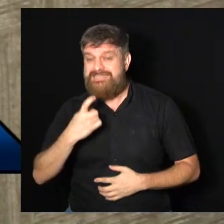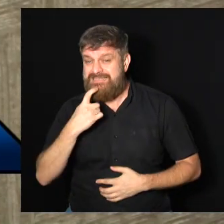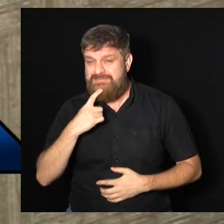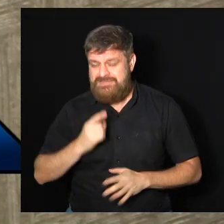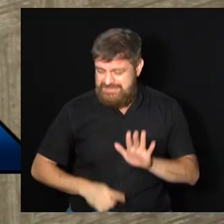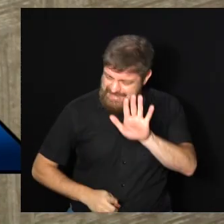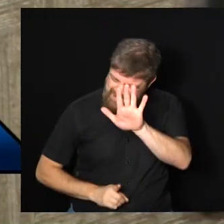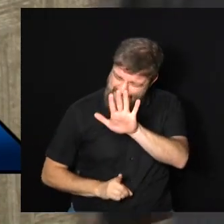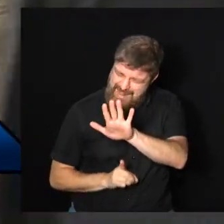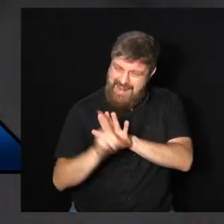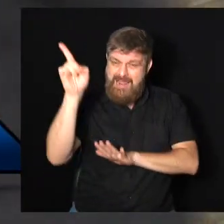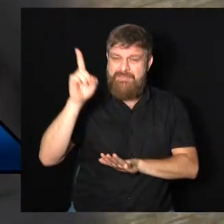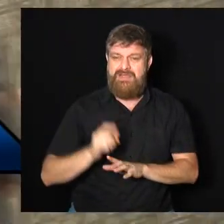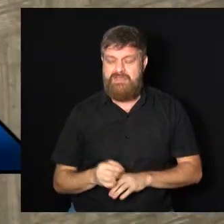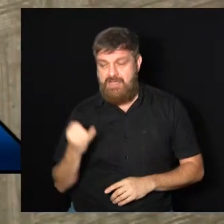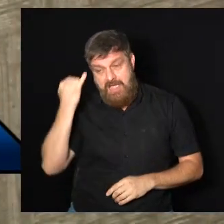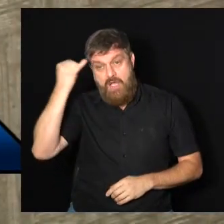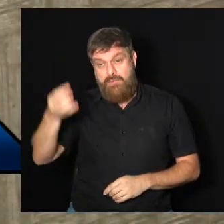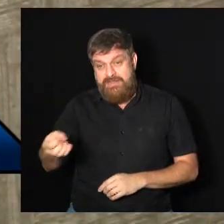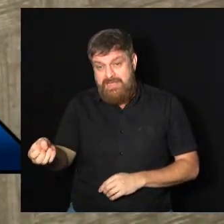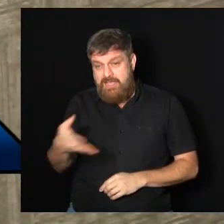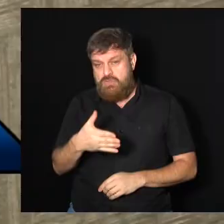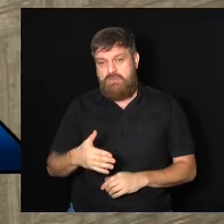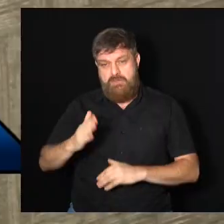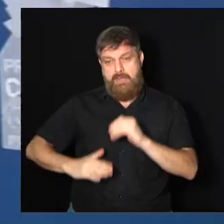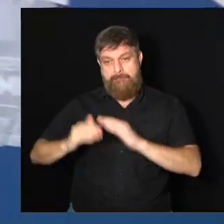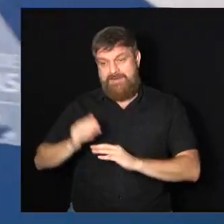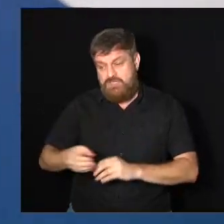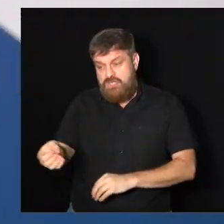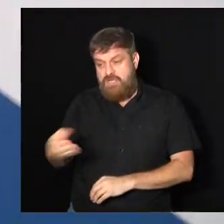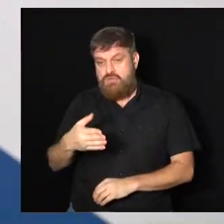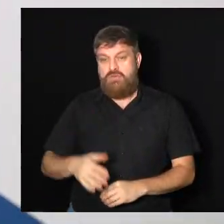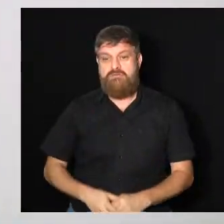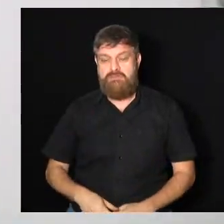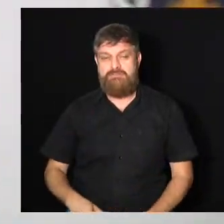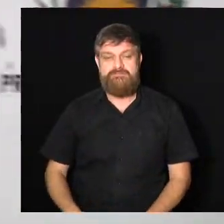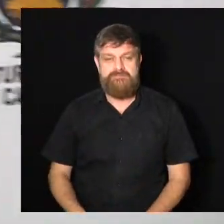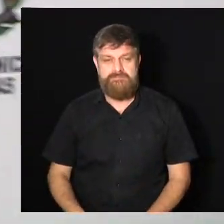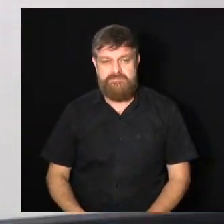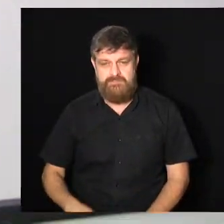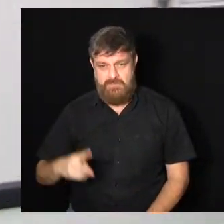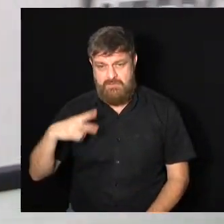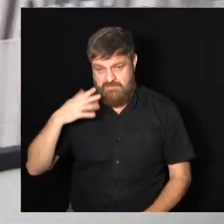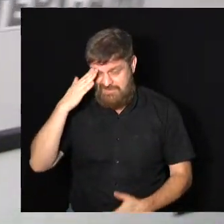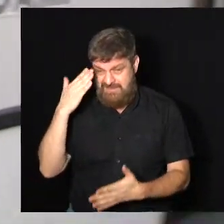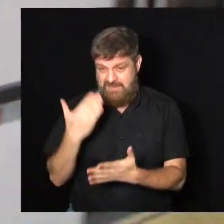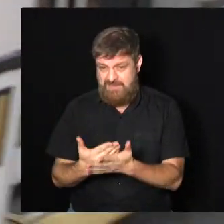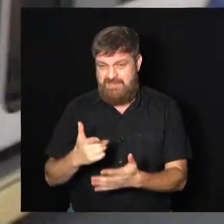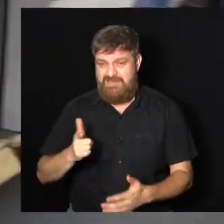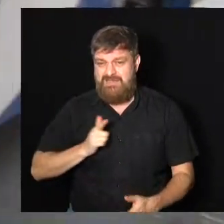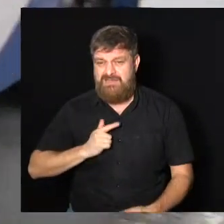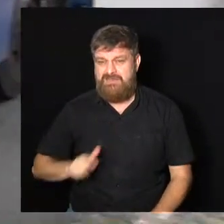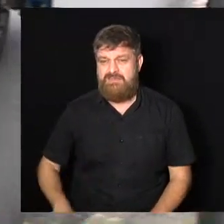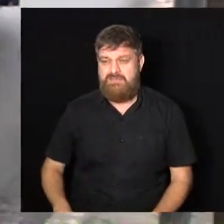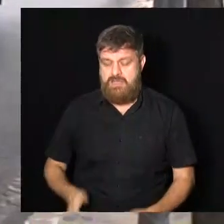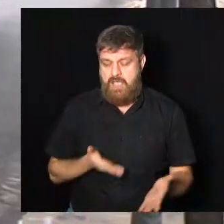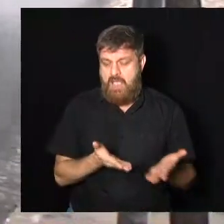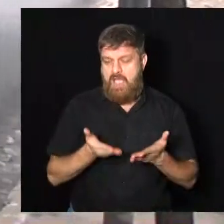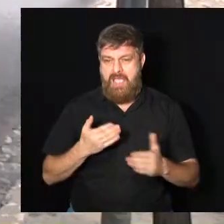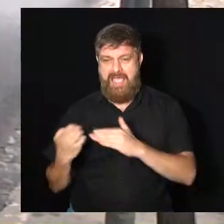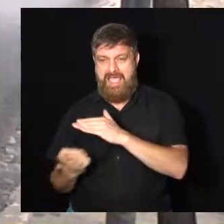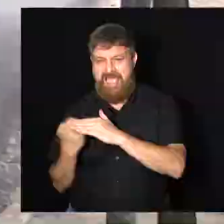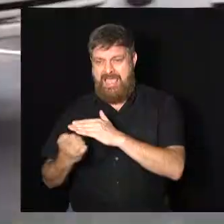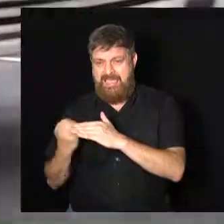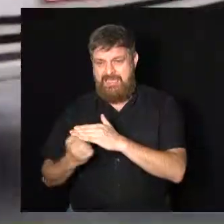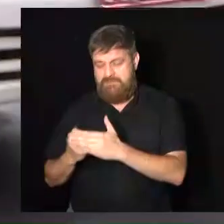na vanguarda das inovações e vai ser uma medida importante para a cidade de Campinas. O vereador acredita que a recente suspensão da licitação para a renovação